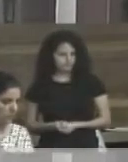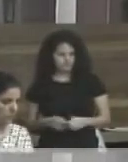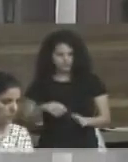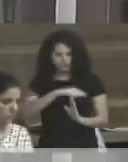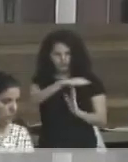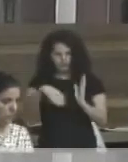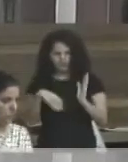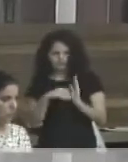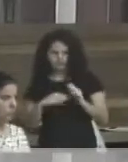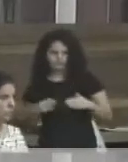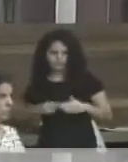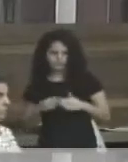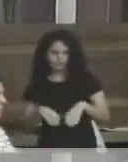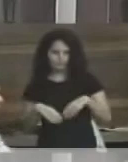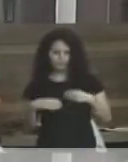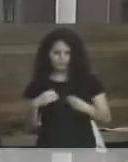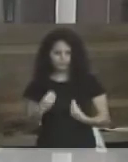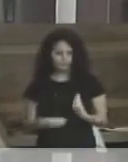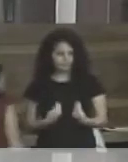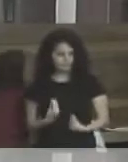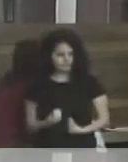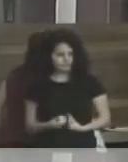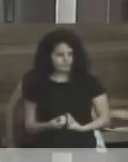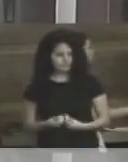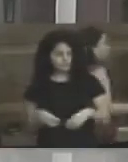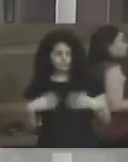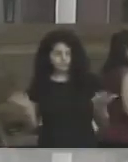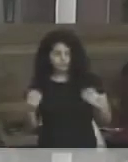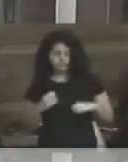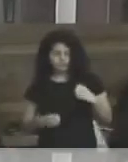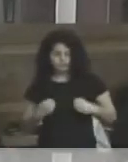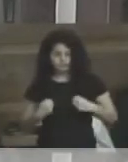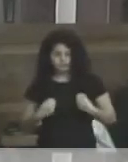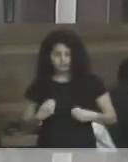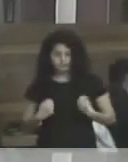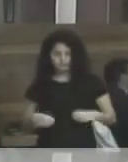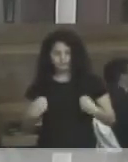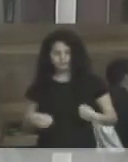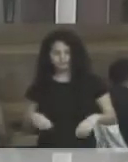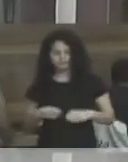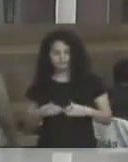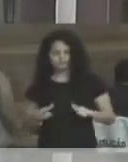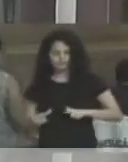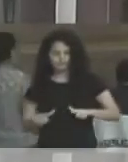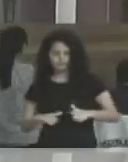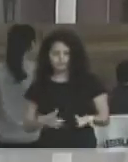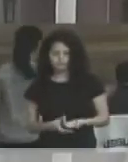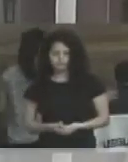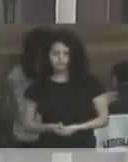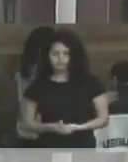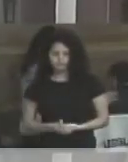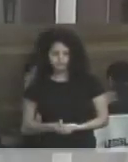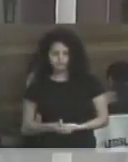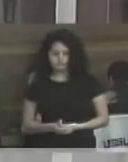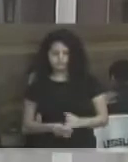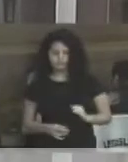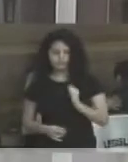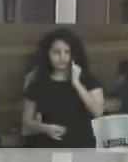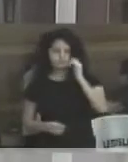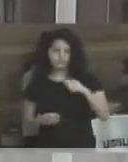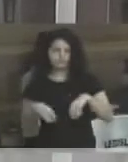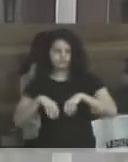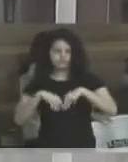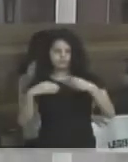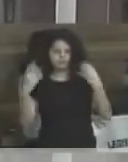naval, expondo as necessidades dos trabalhadores metalúrgicos de Angra dos Reis. Pautei principalmente o nosso estaleiro, que é um estaleiro